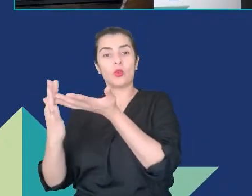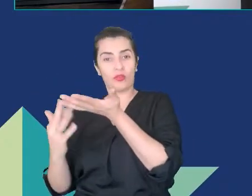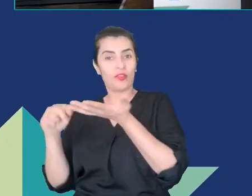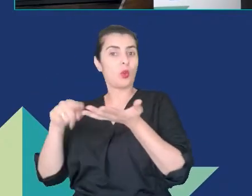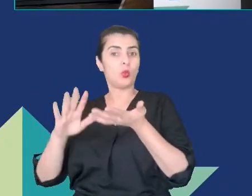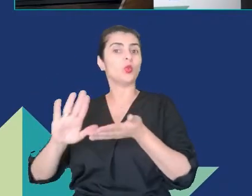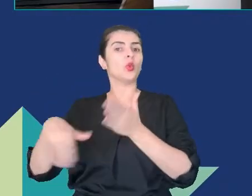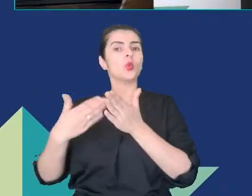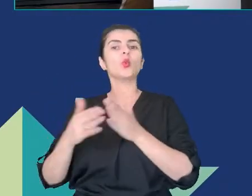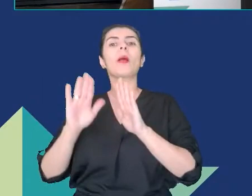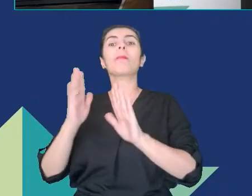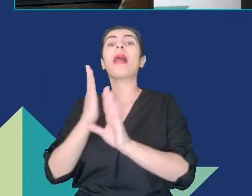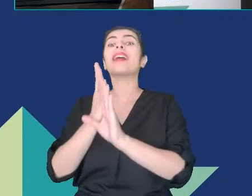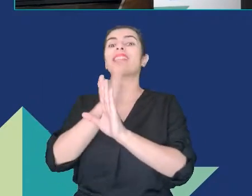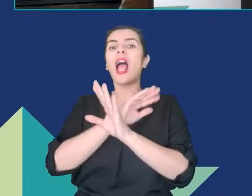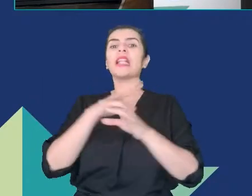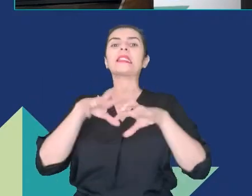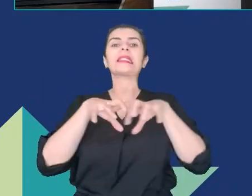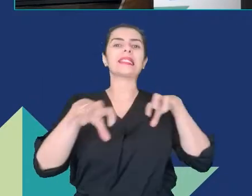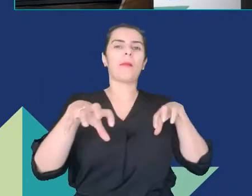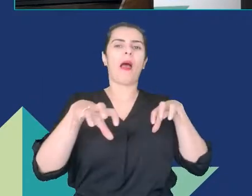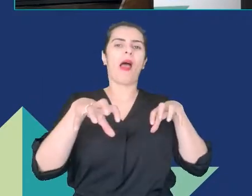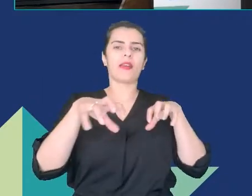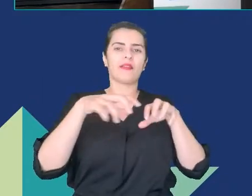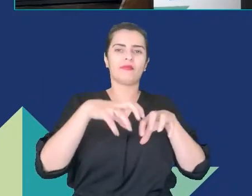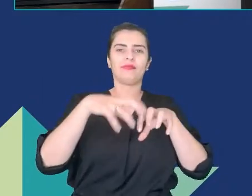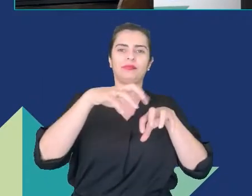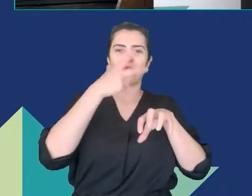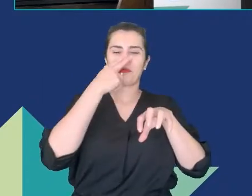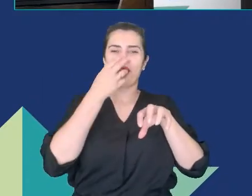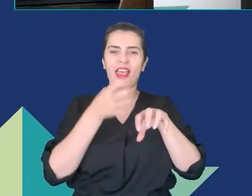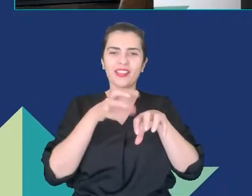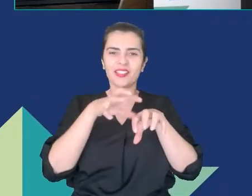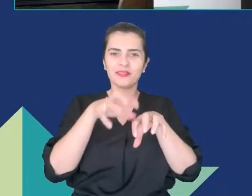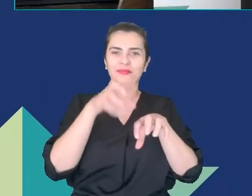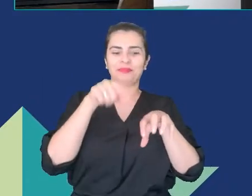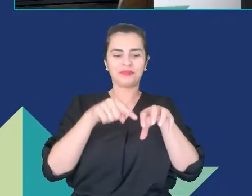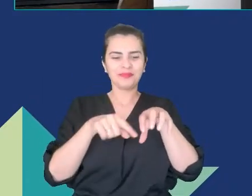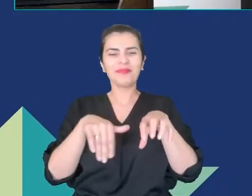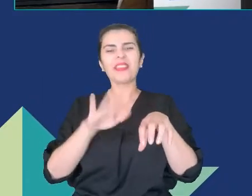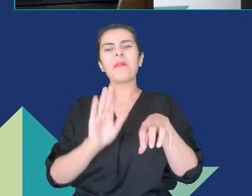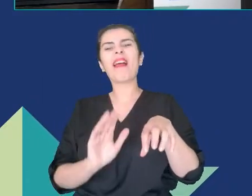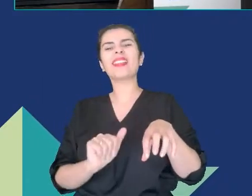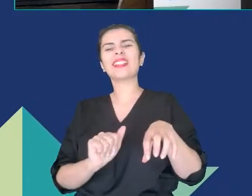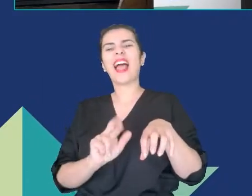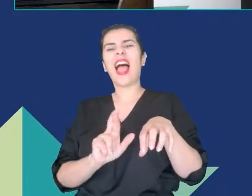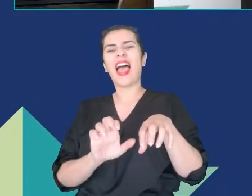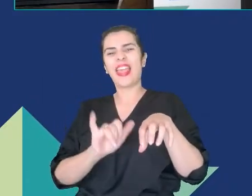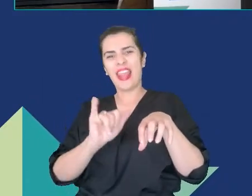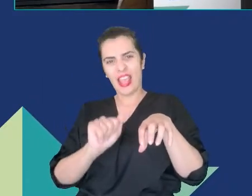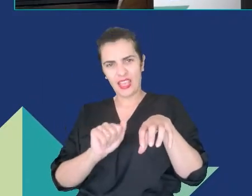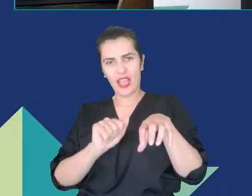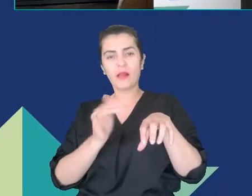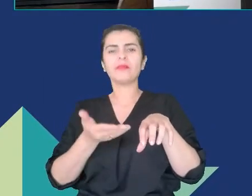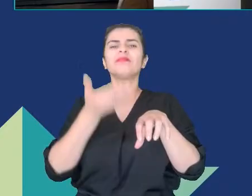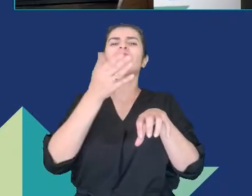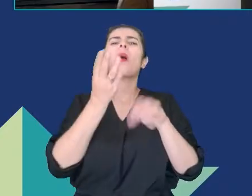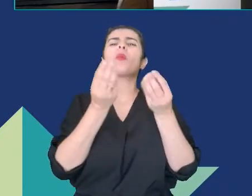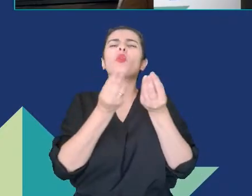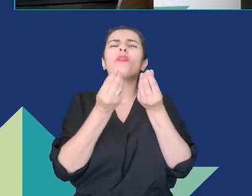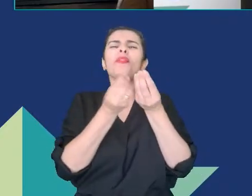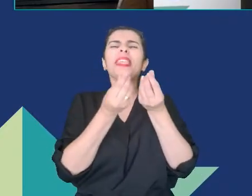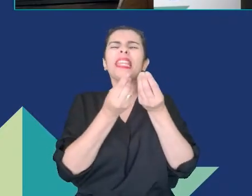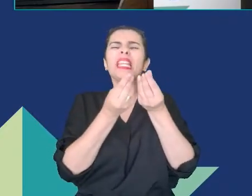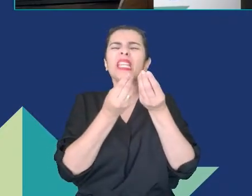separação inicial, né? A gente tem o rejeito arenoso sendo gerado e o rejeito ultrafino.